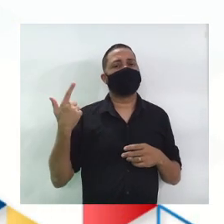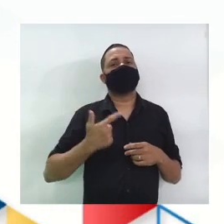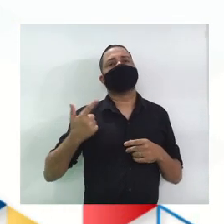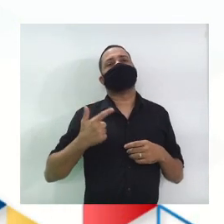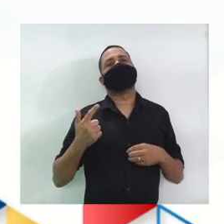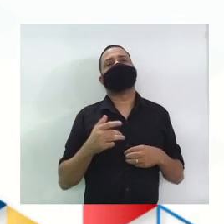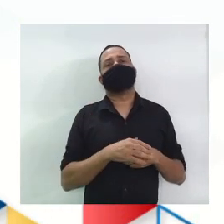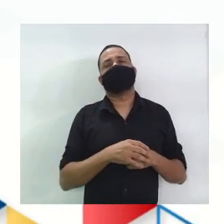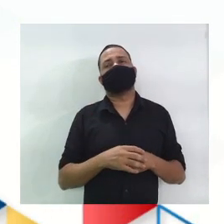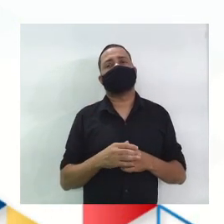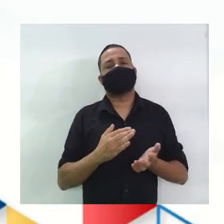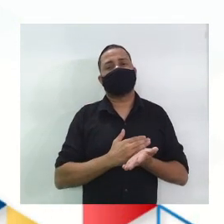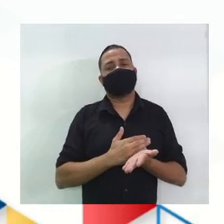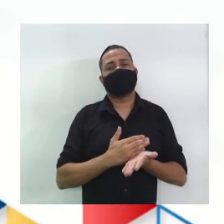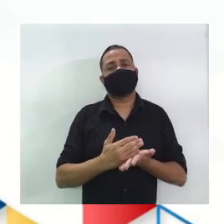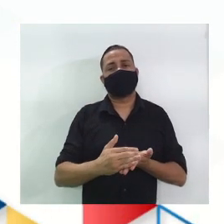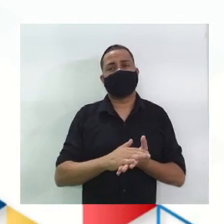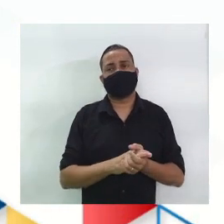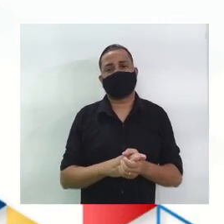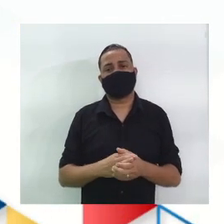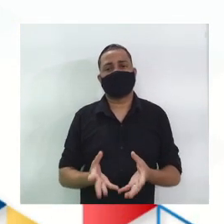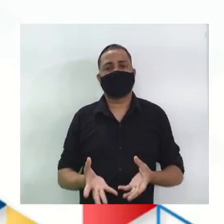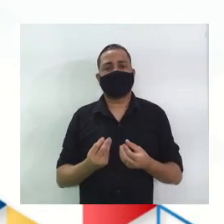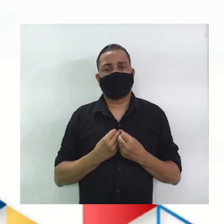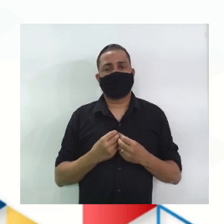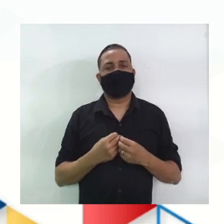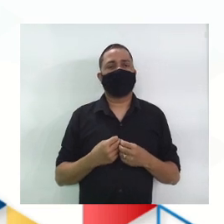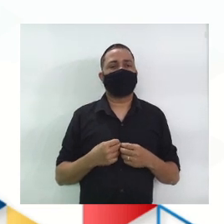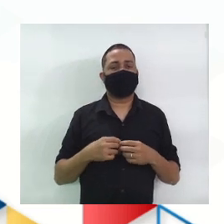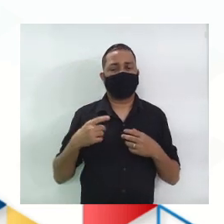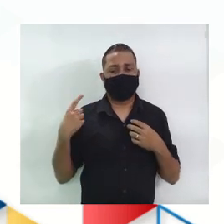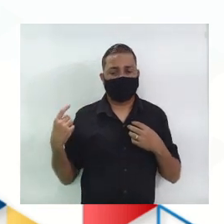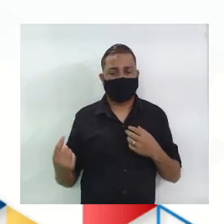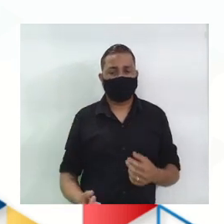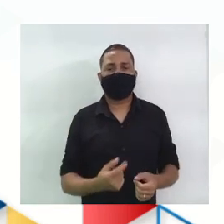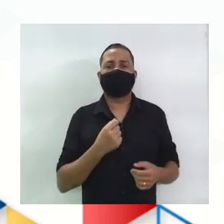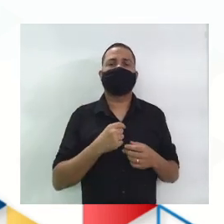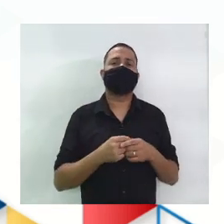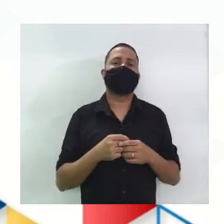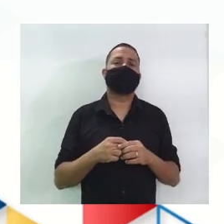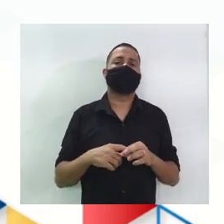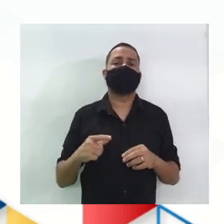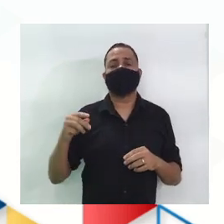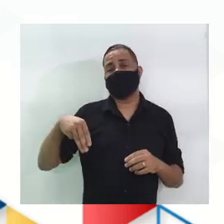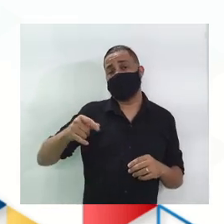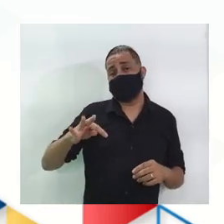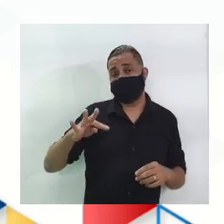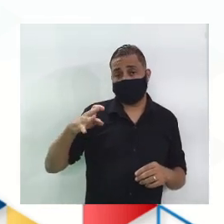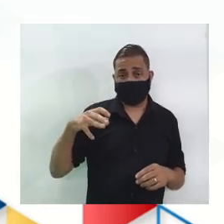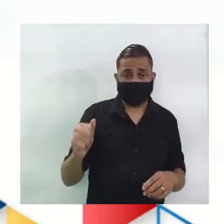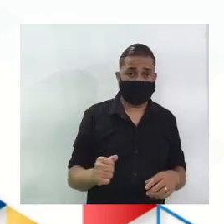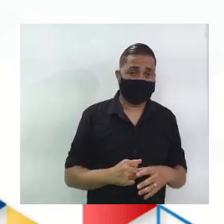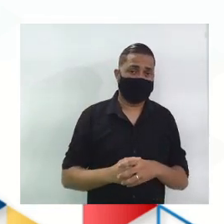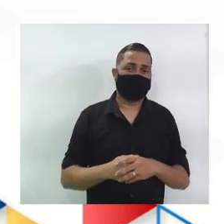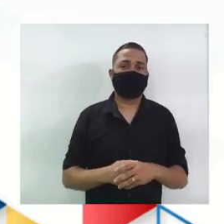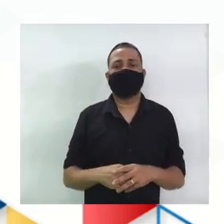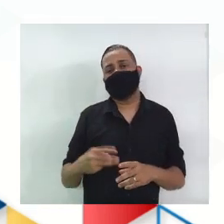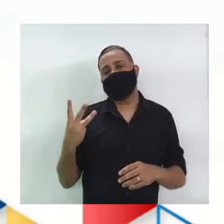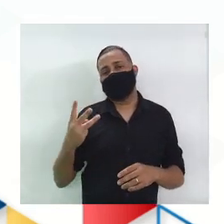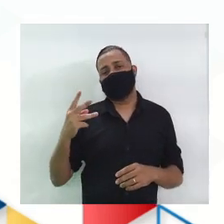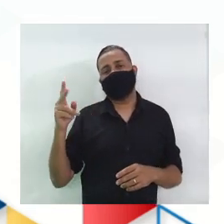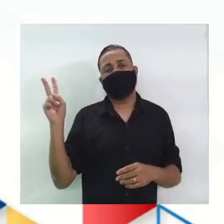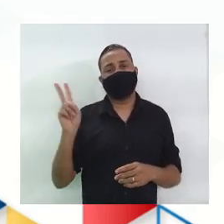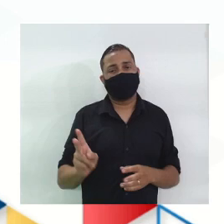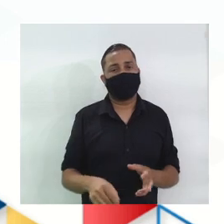segunda iniciação, ele recebe um cordão sagrado e um mantra que ele recita 3